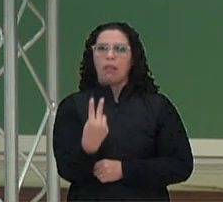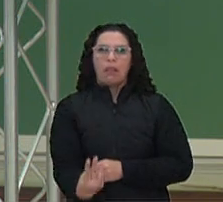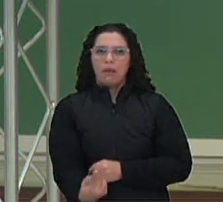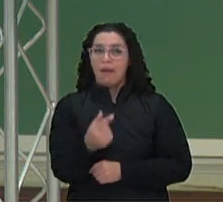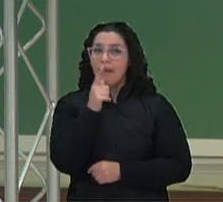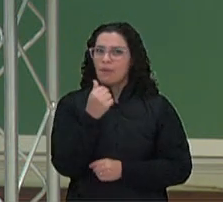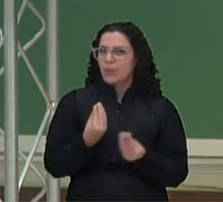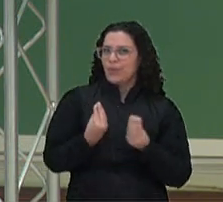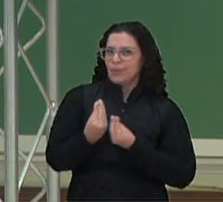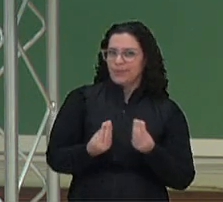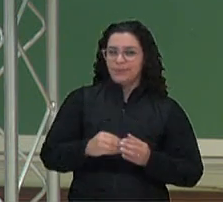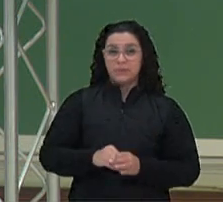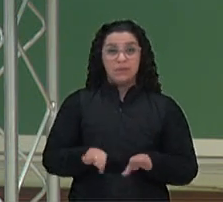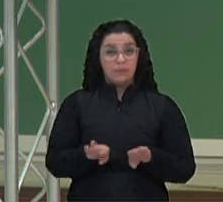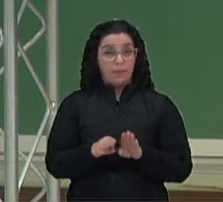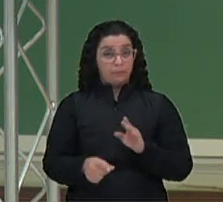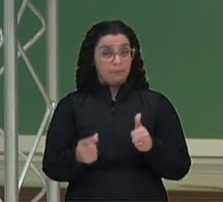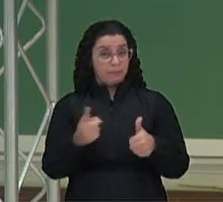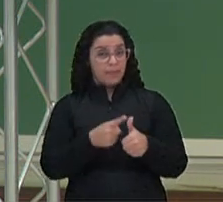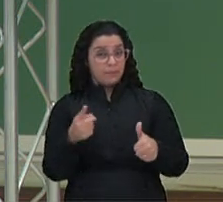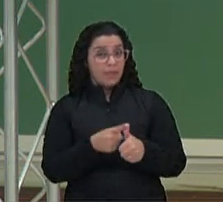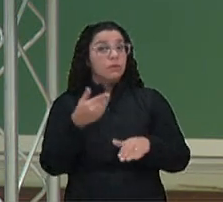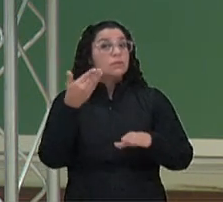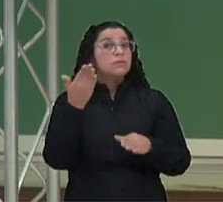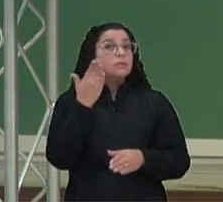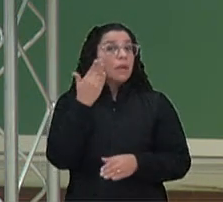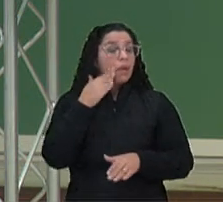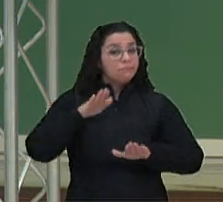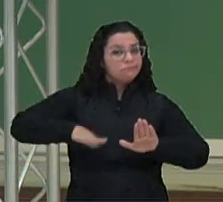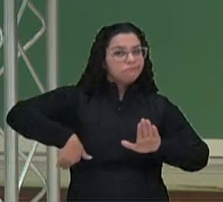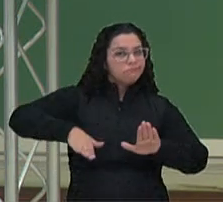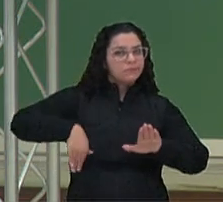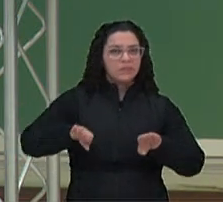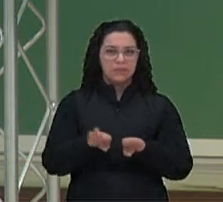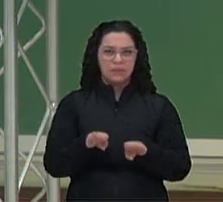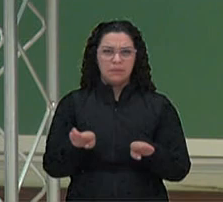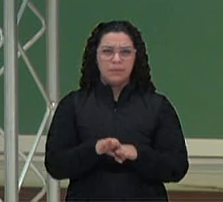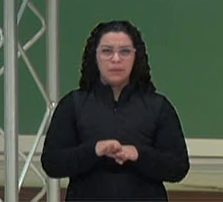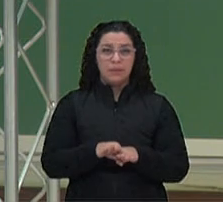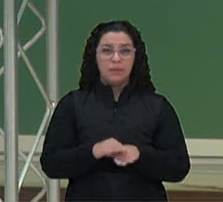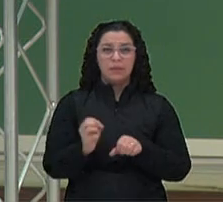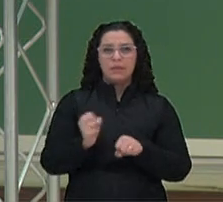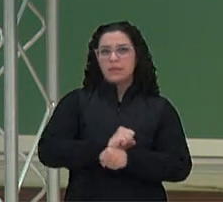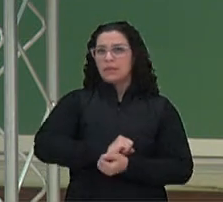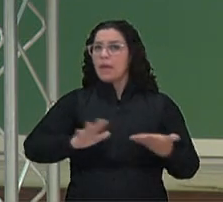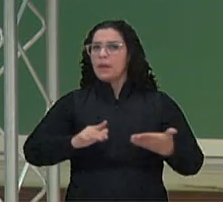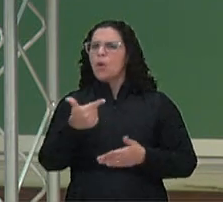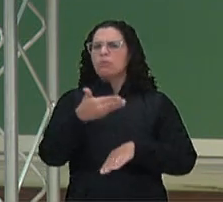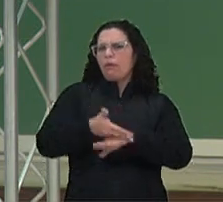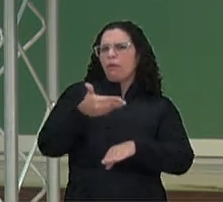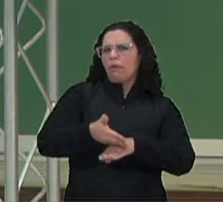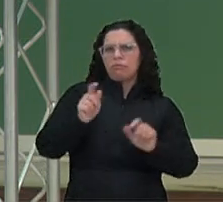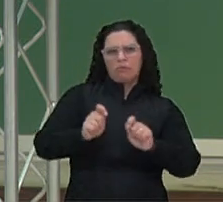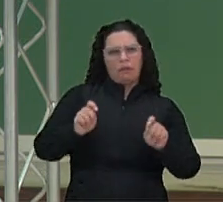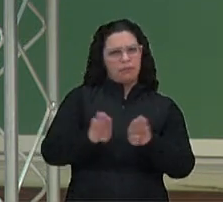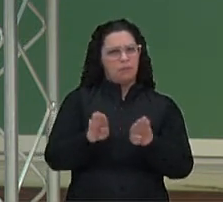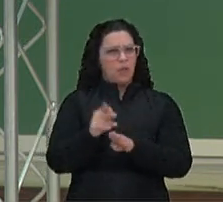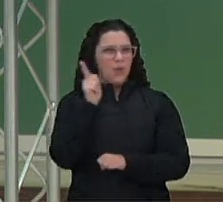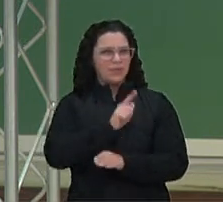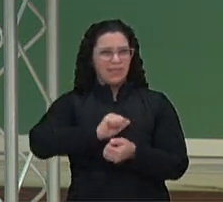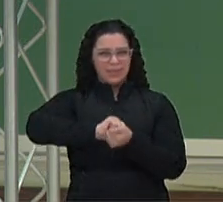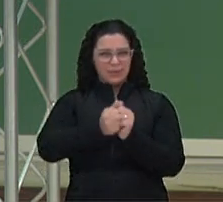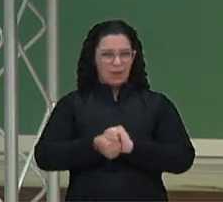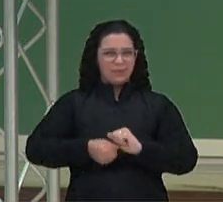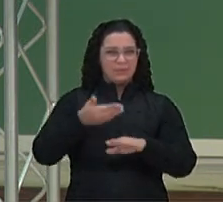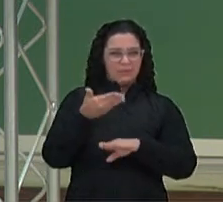Então acho que primeiramente é isso, né? Você saber nadar e talvez as outras habilidades você possa com treino conseguir ter, né?